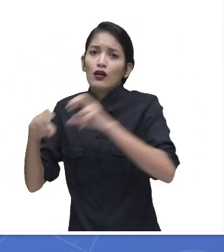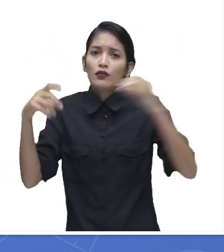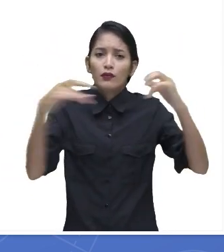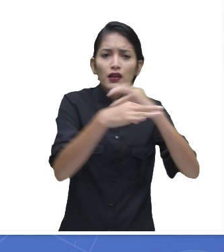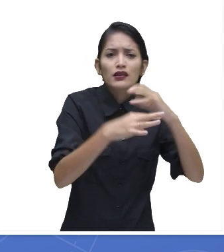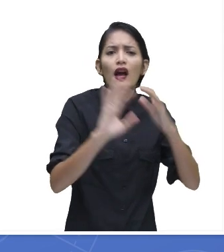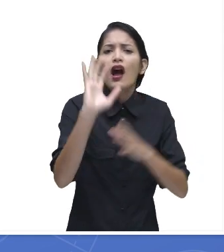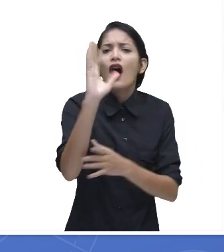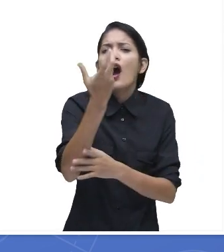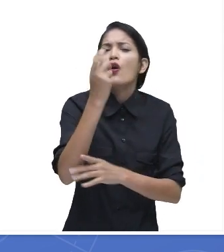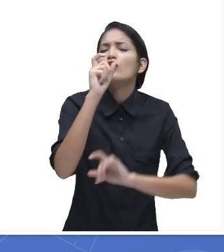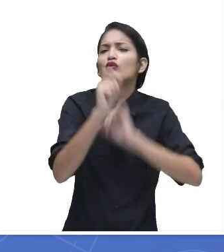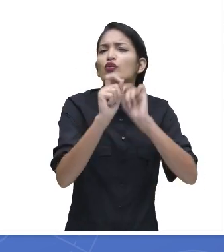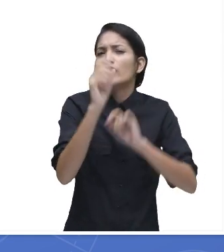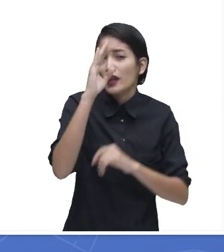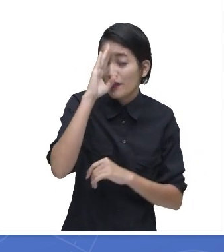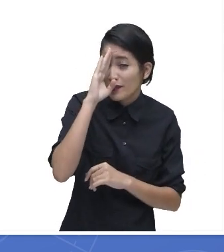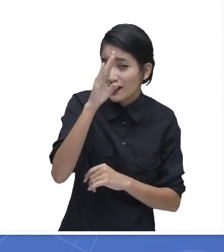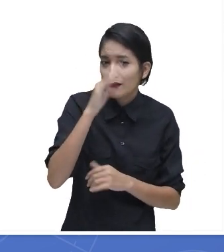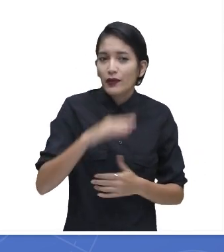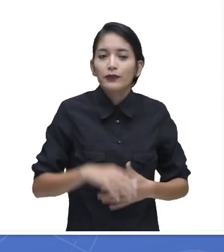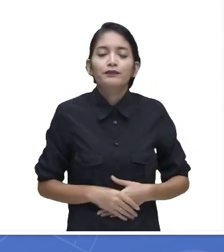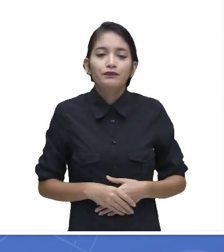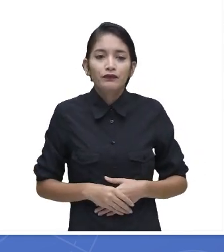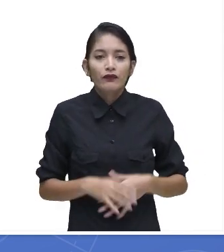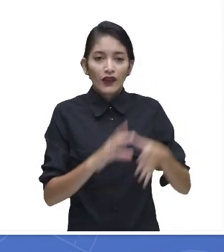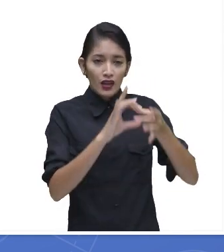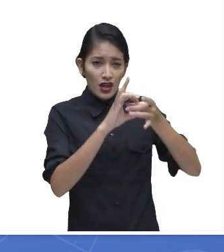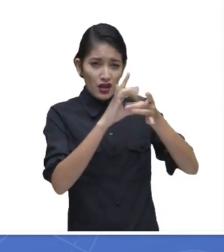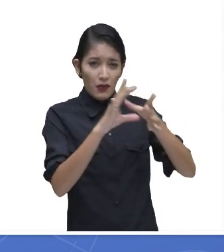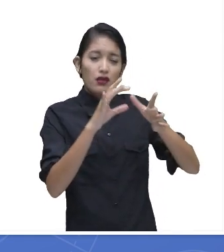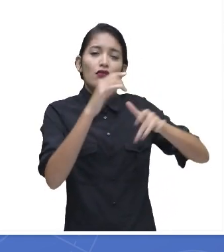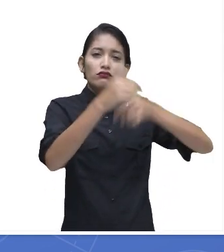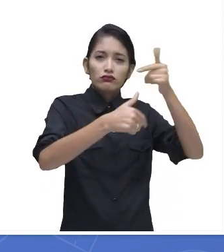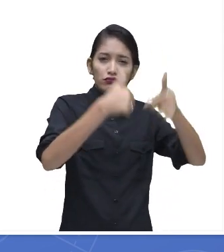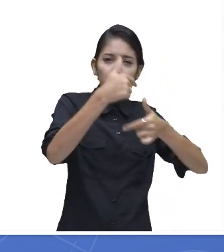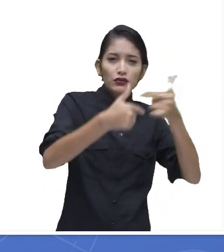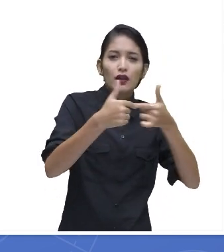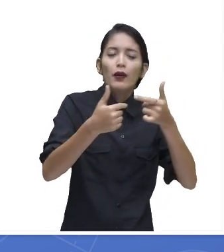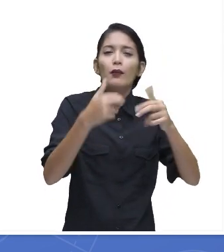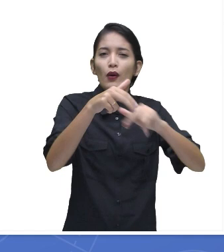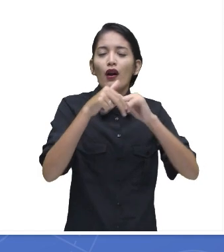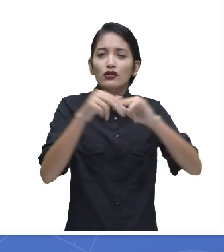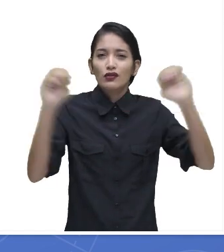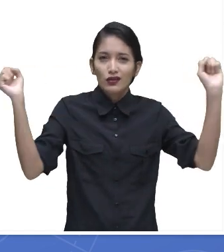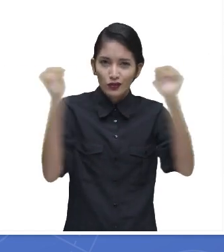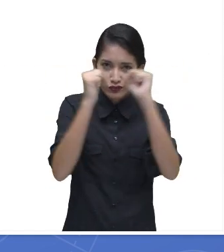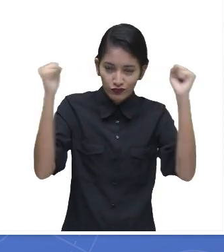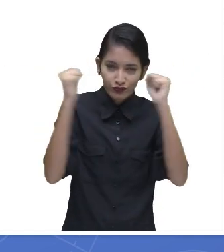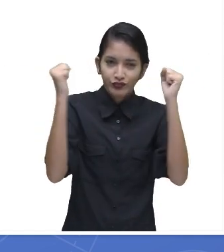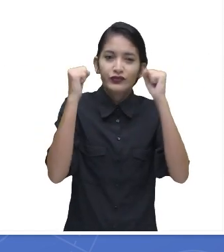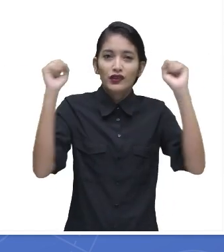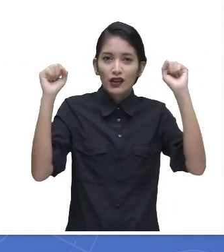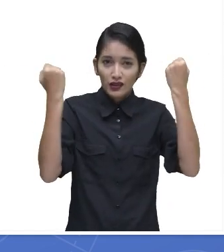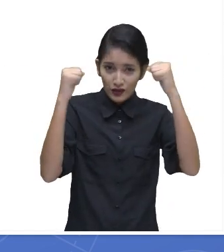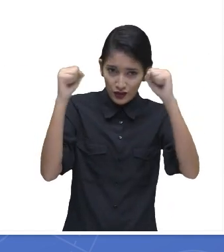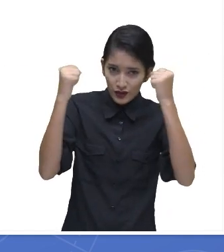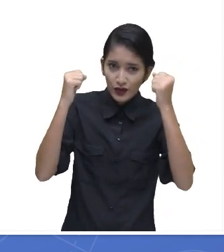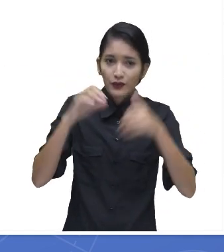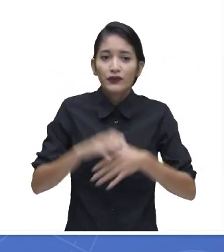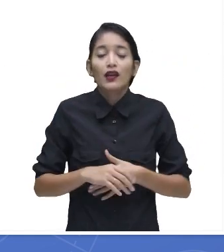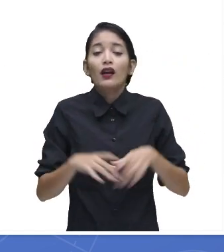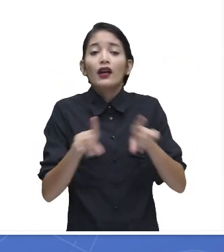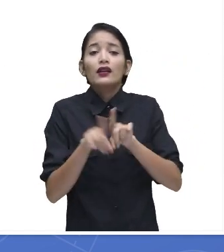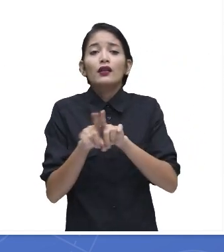causa fundamental o quê? Letra A, liberação de mão de obra pela mecanização. B, baixa produtividade